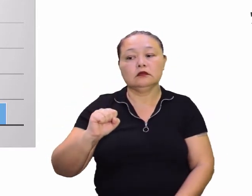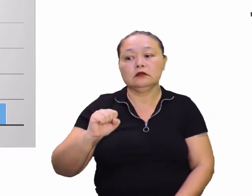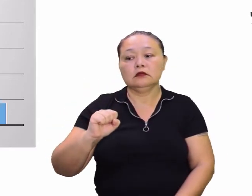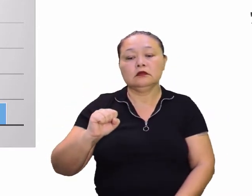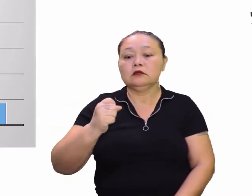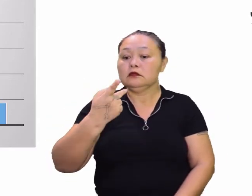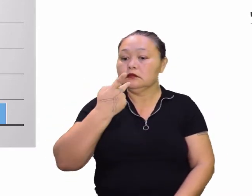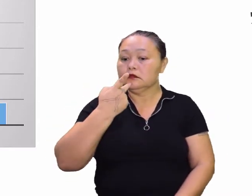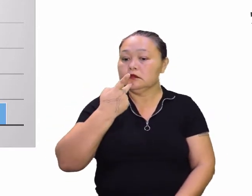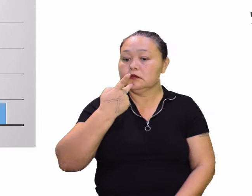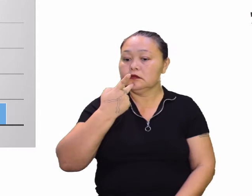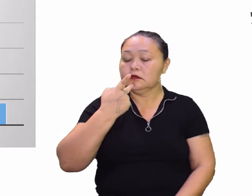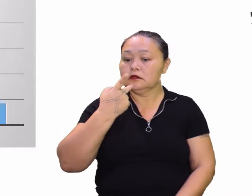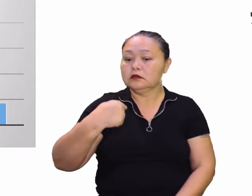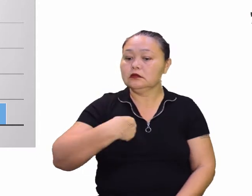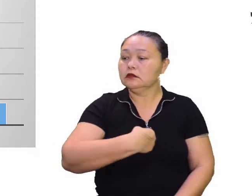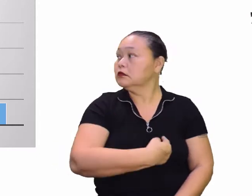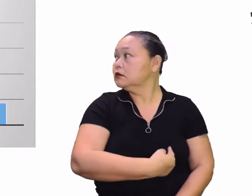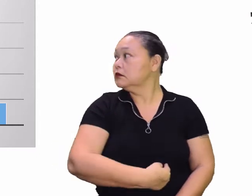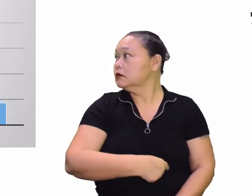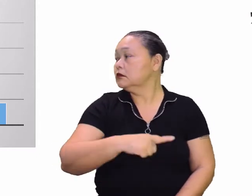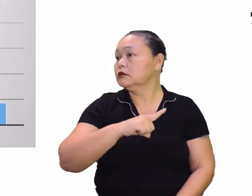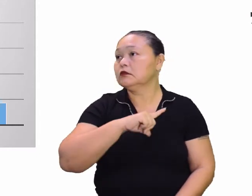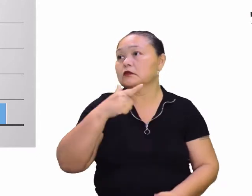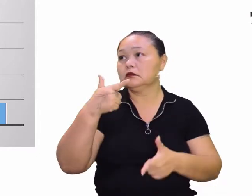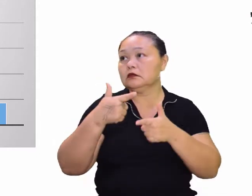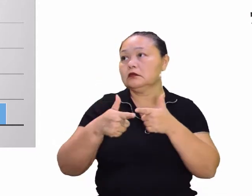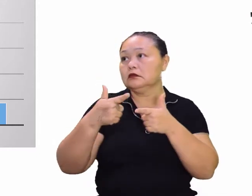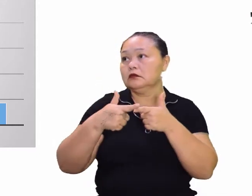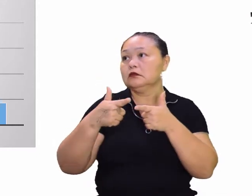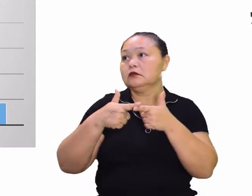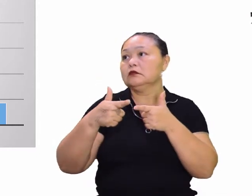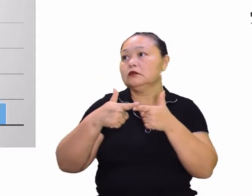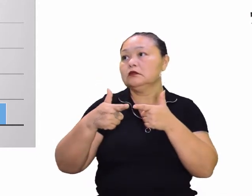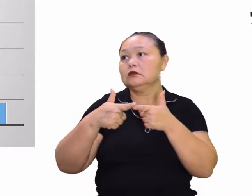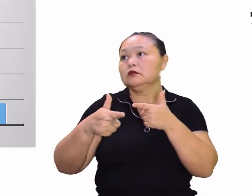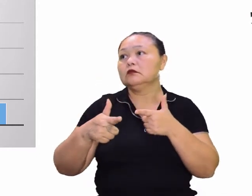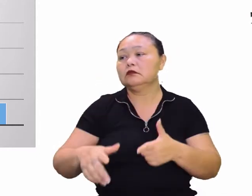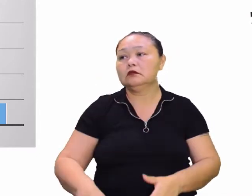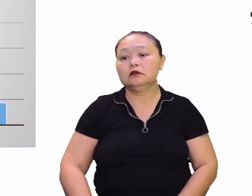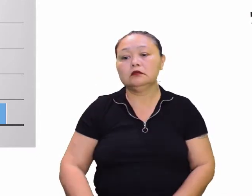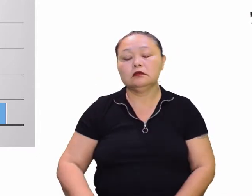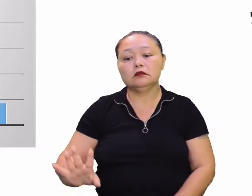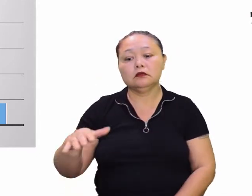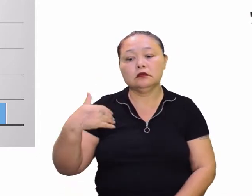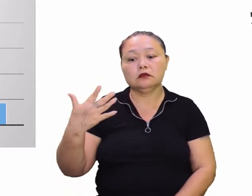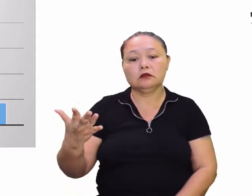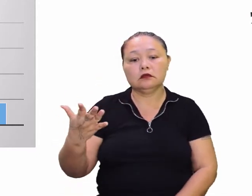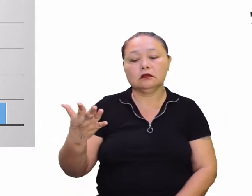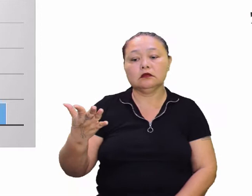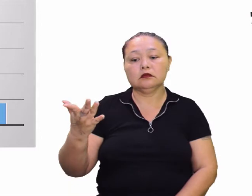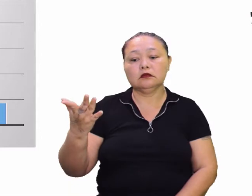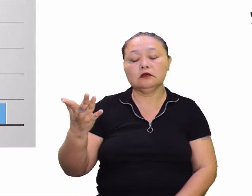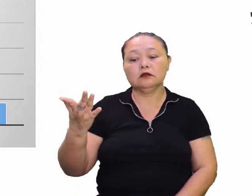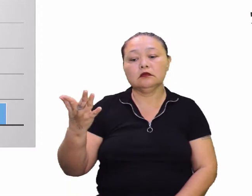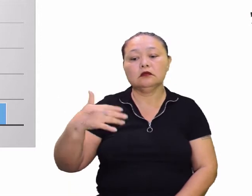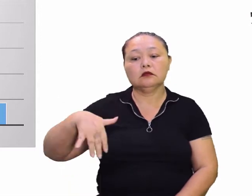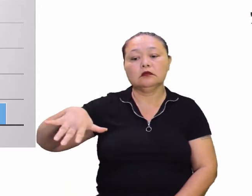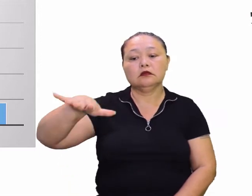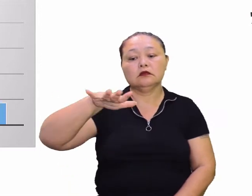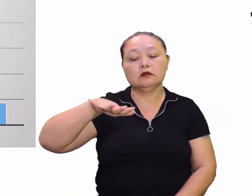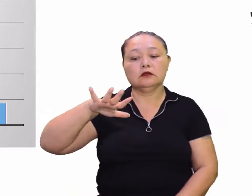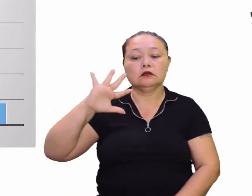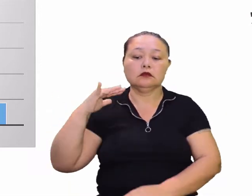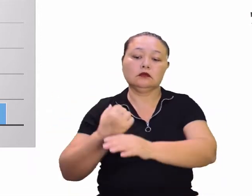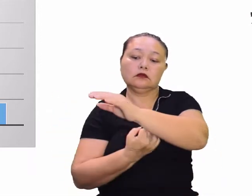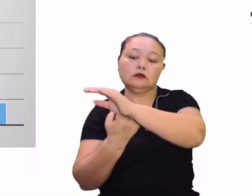pode falar que a China tem um problema que é a questão